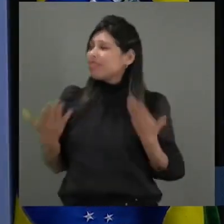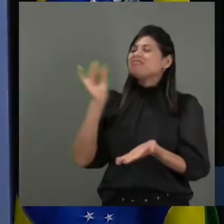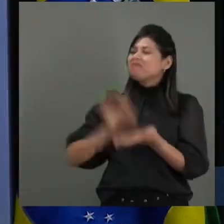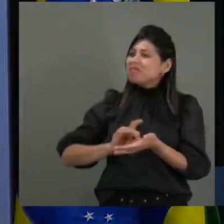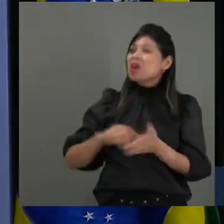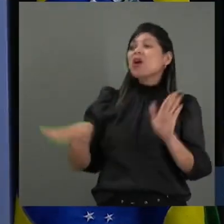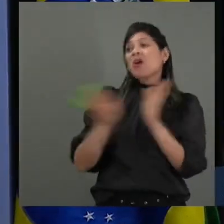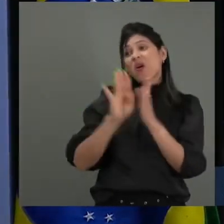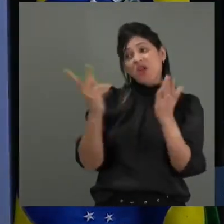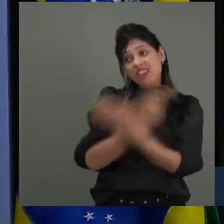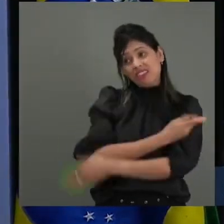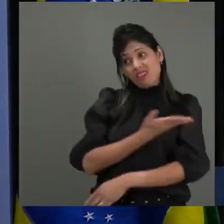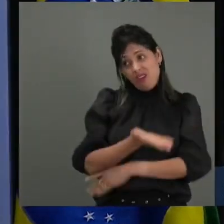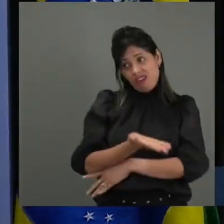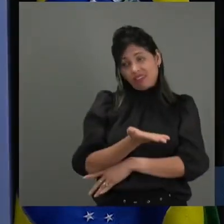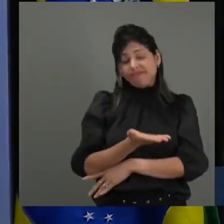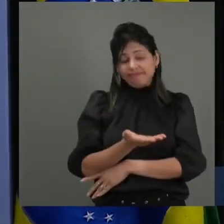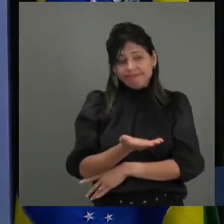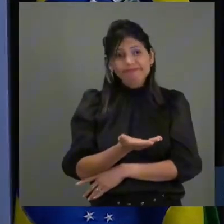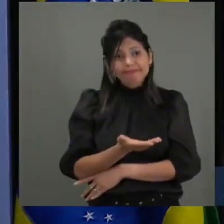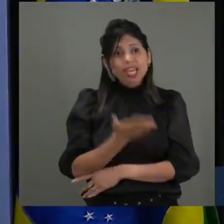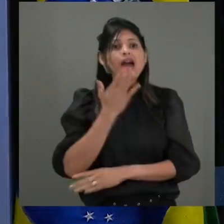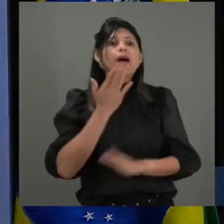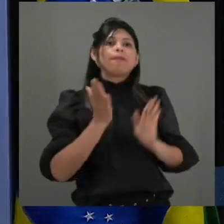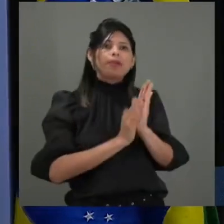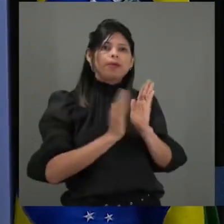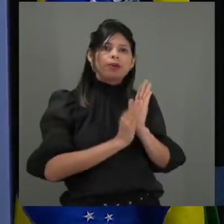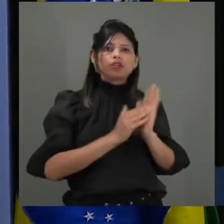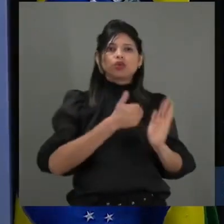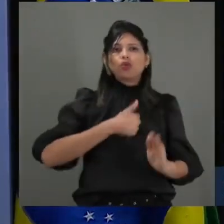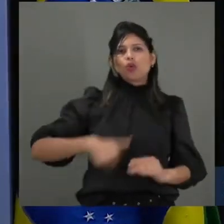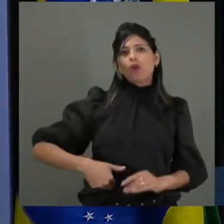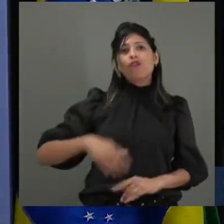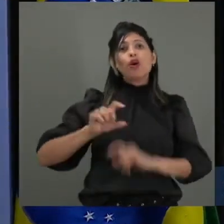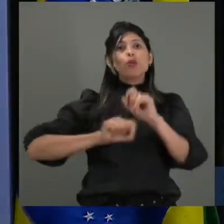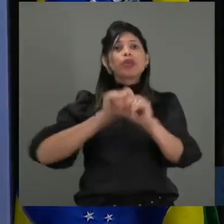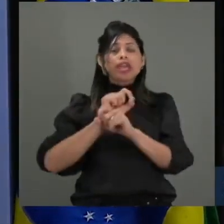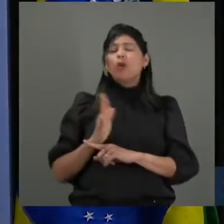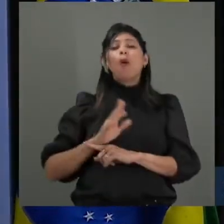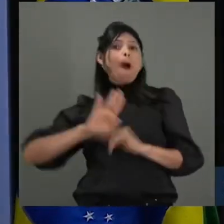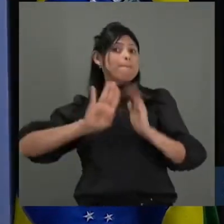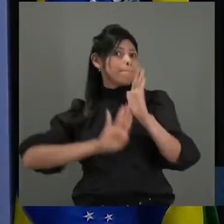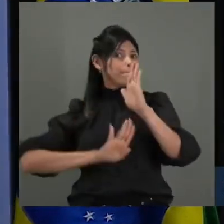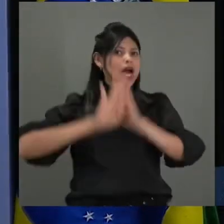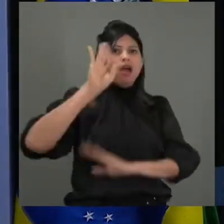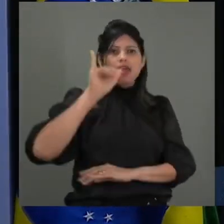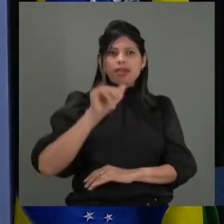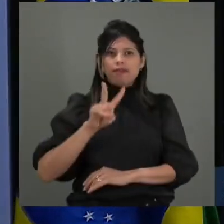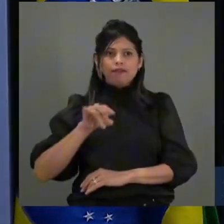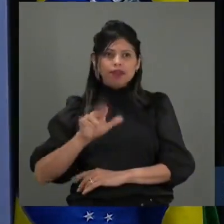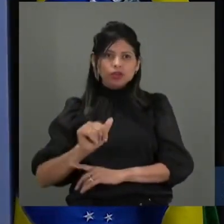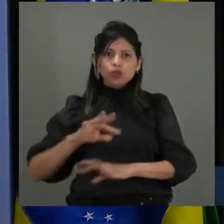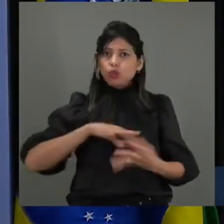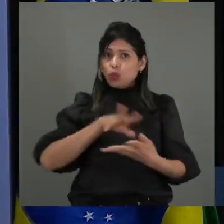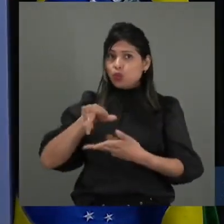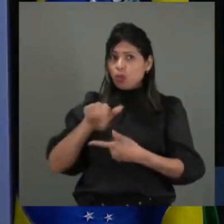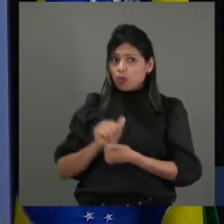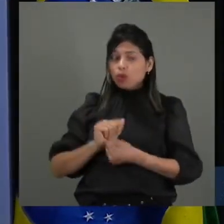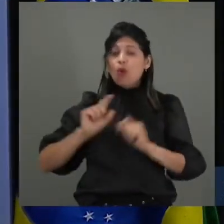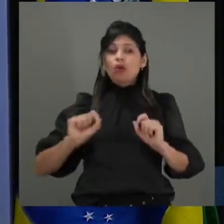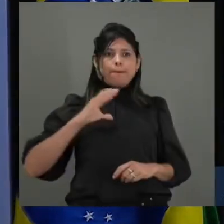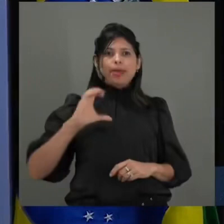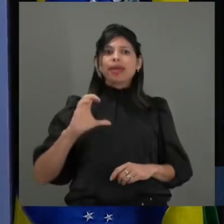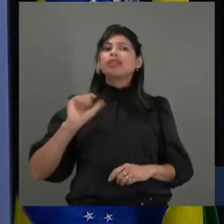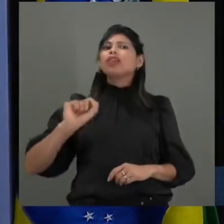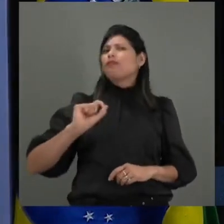chegou. A proposta do atual governo é dar ao Brasil o título de maior IVA do mundo. A PEC que está na pauta de hoje partiu de premissas